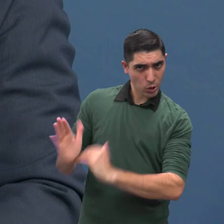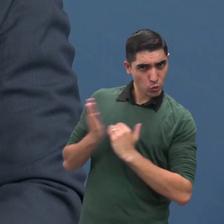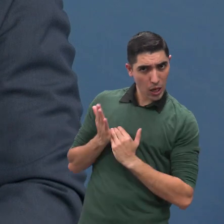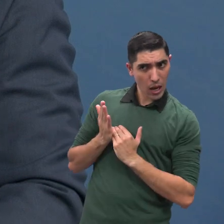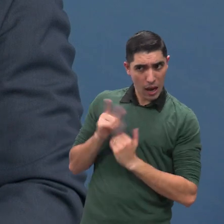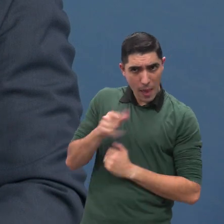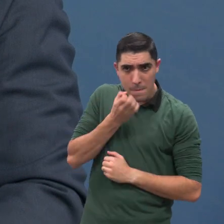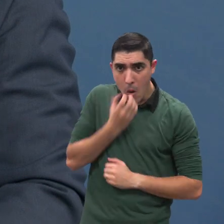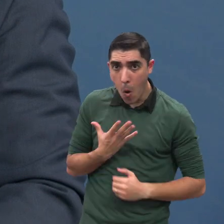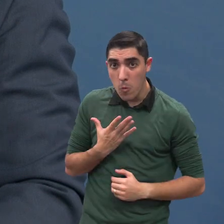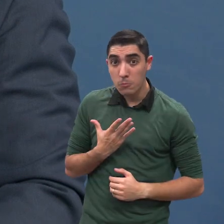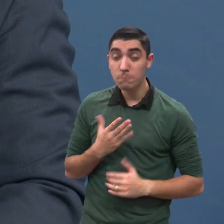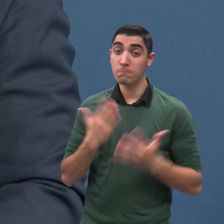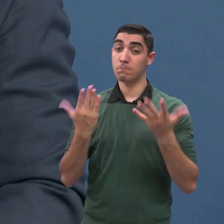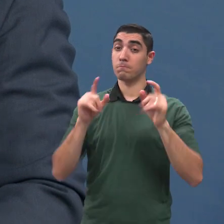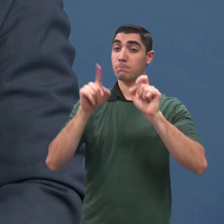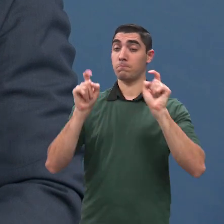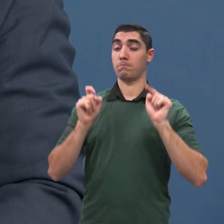Então,